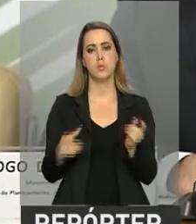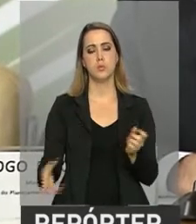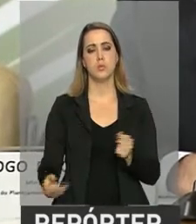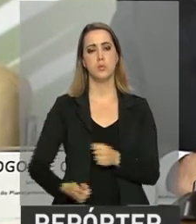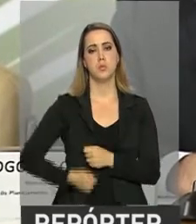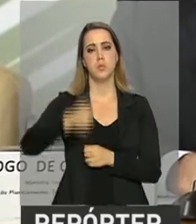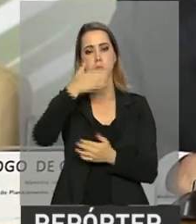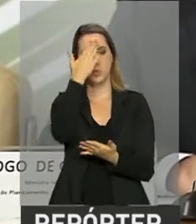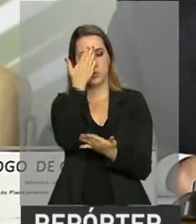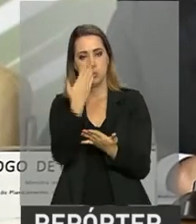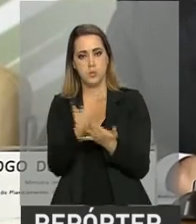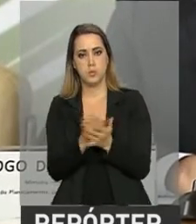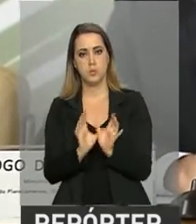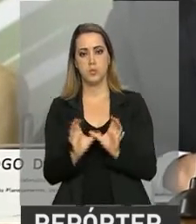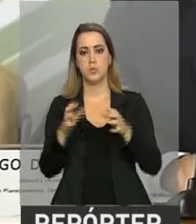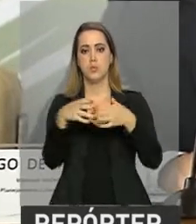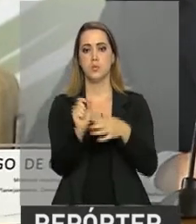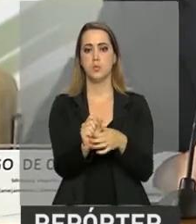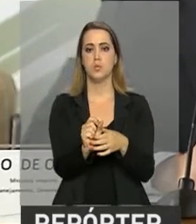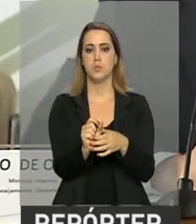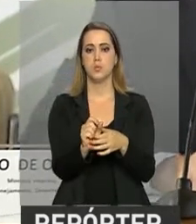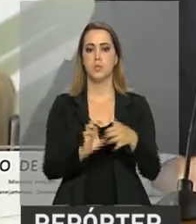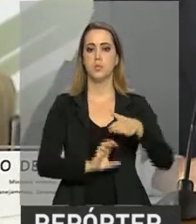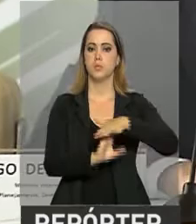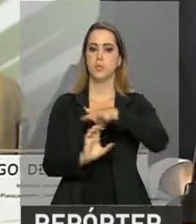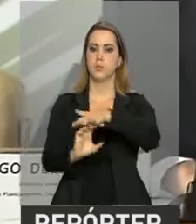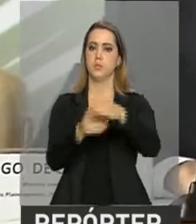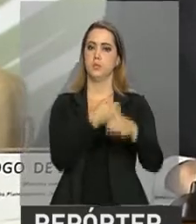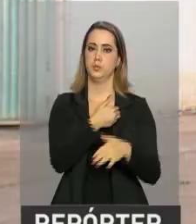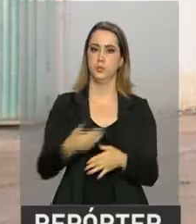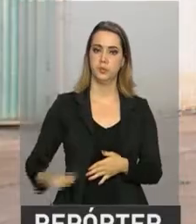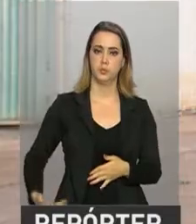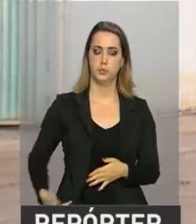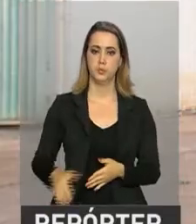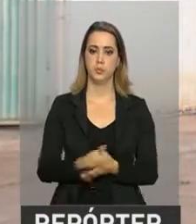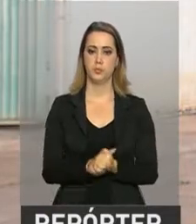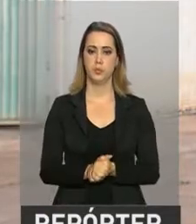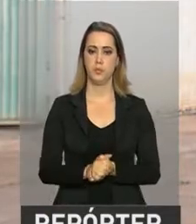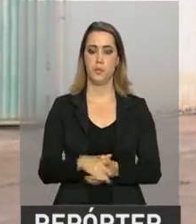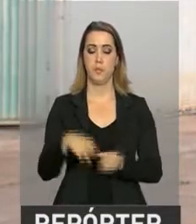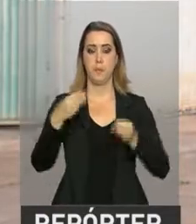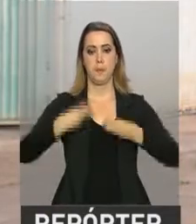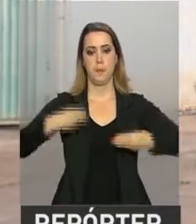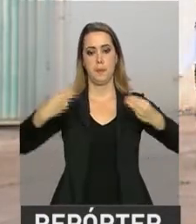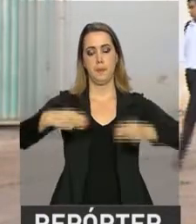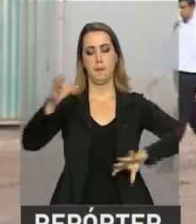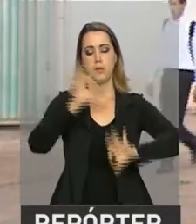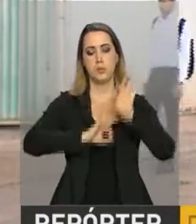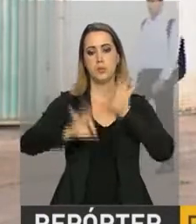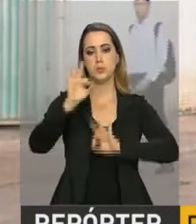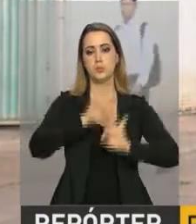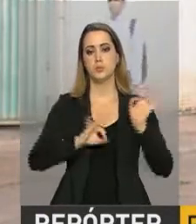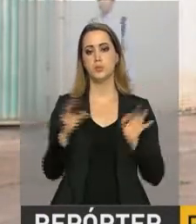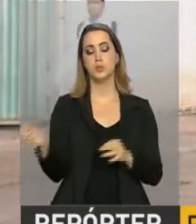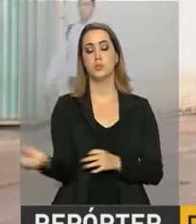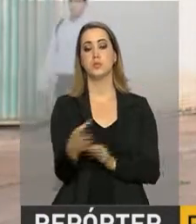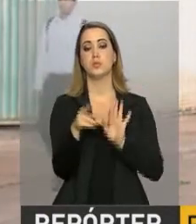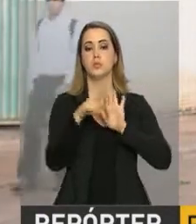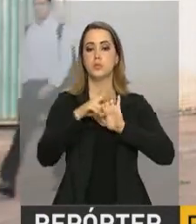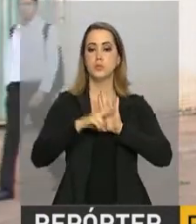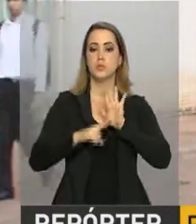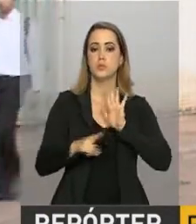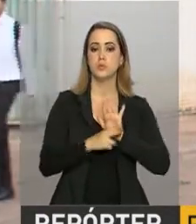confiabilidade entre os confessionários e as agências reguladoras segundo o ministério do planejamento as novas regras para as concessões